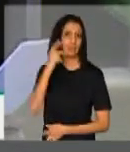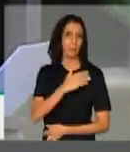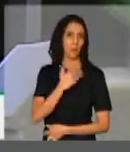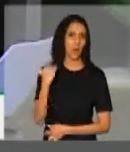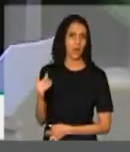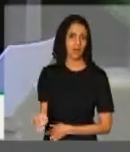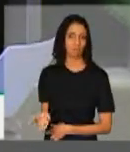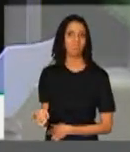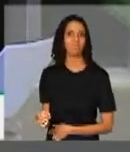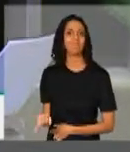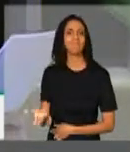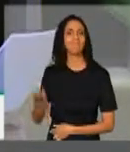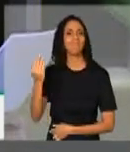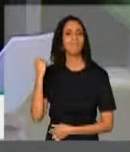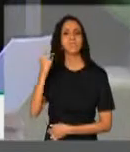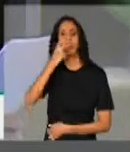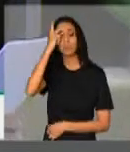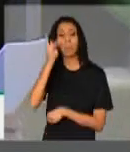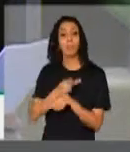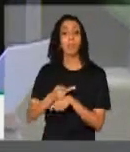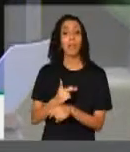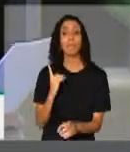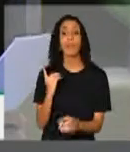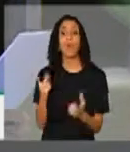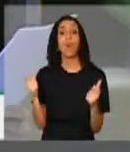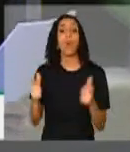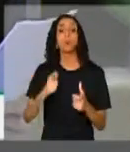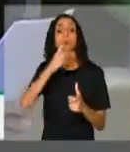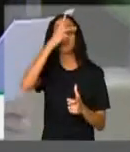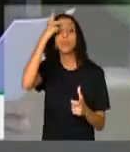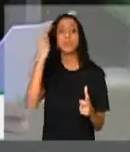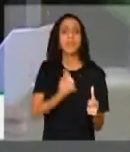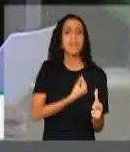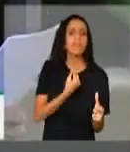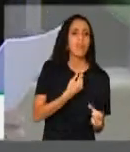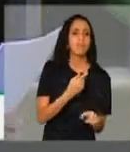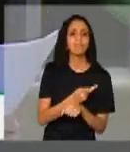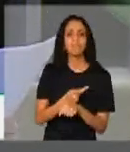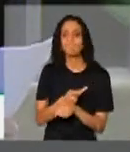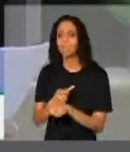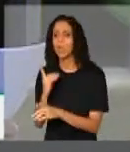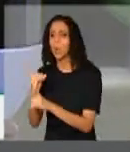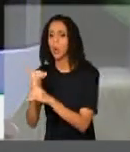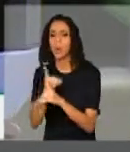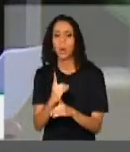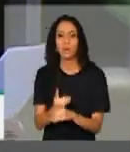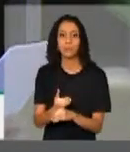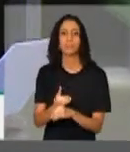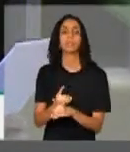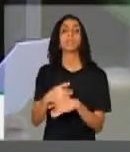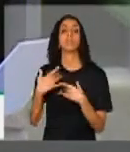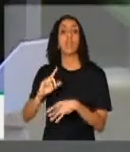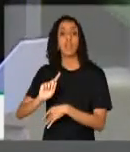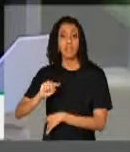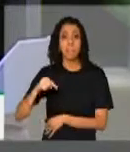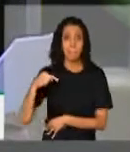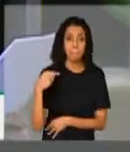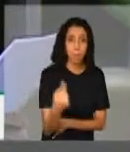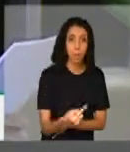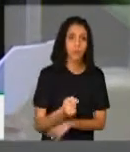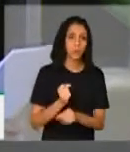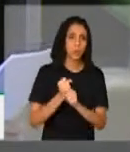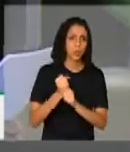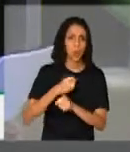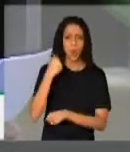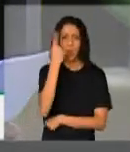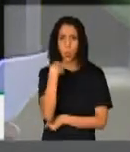início os socorristas buscavam sobreviventes os esforços foram enormes horas seguidas e extenuante o